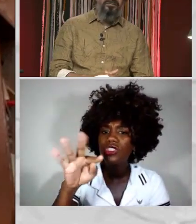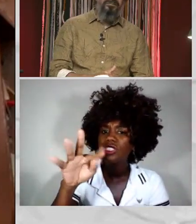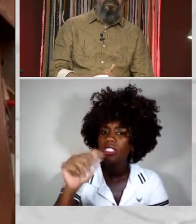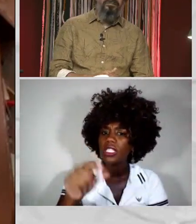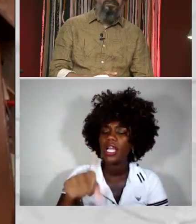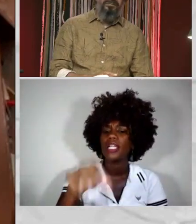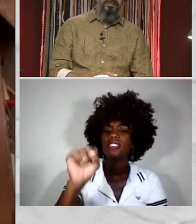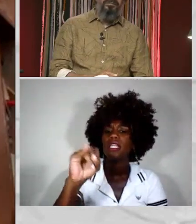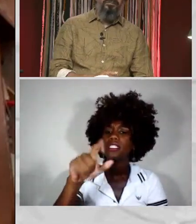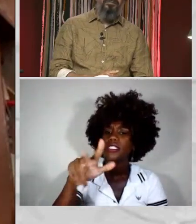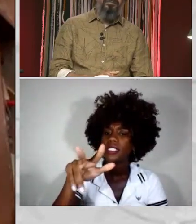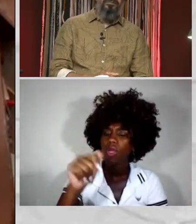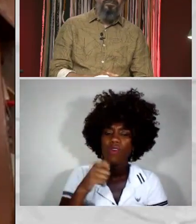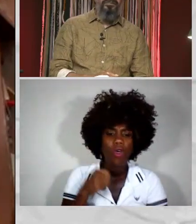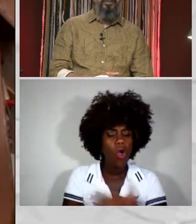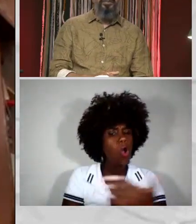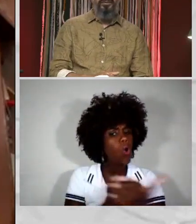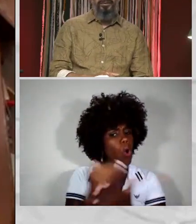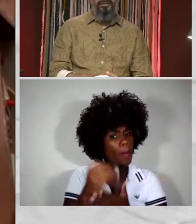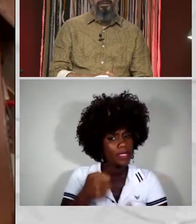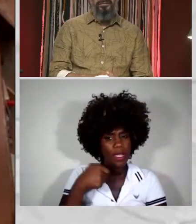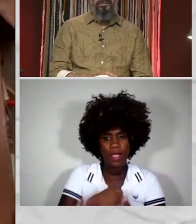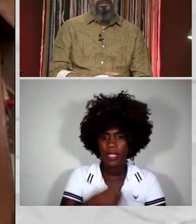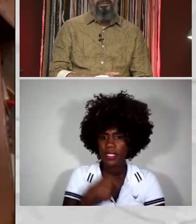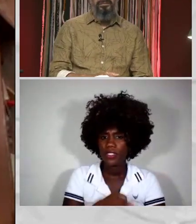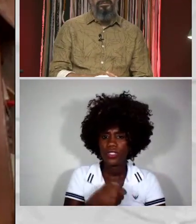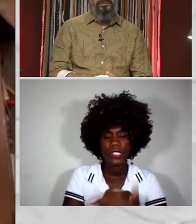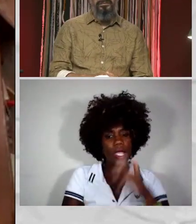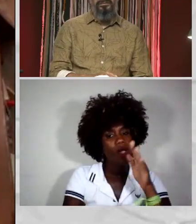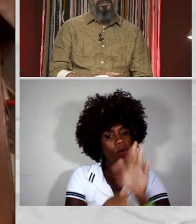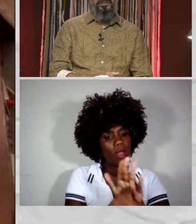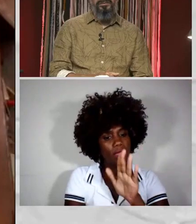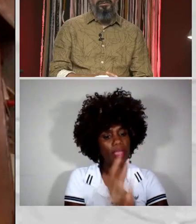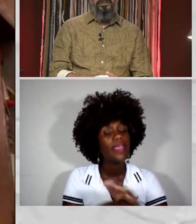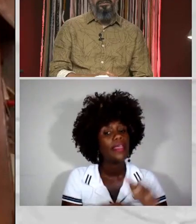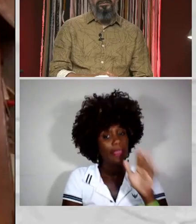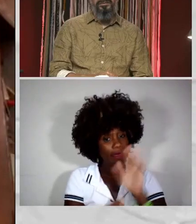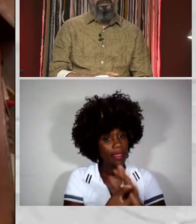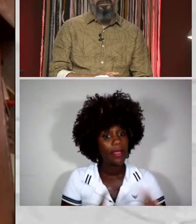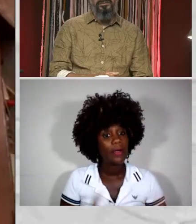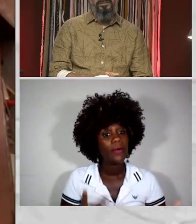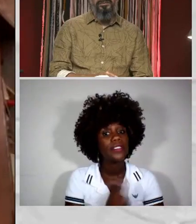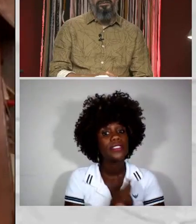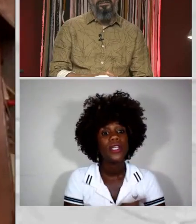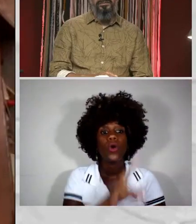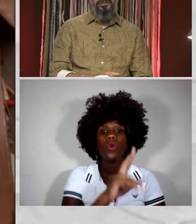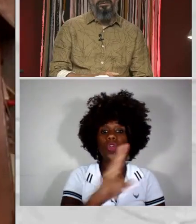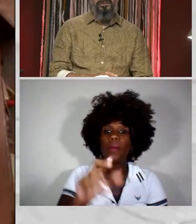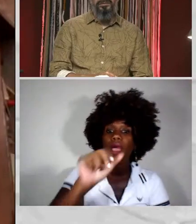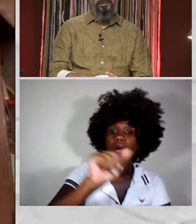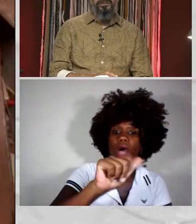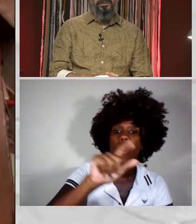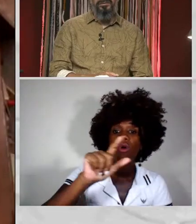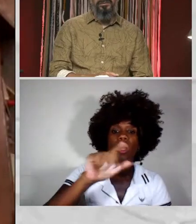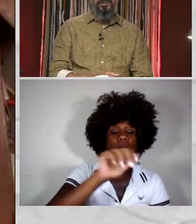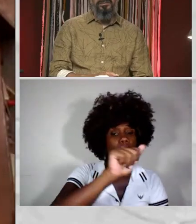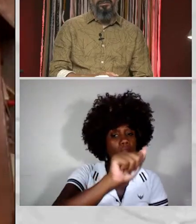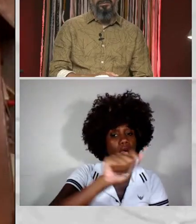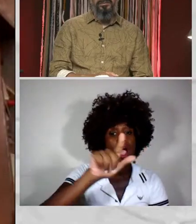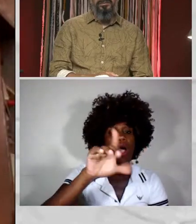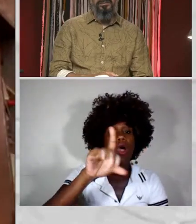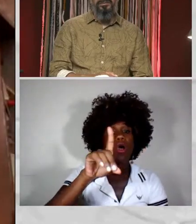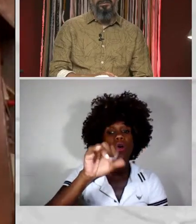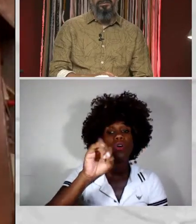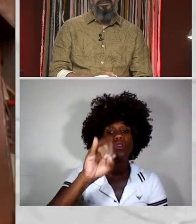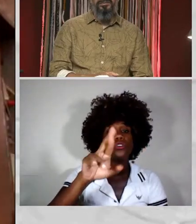que começaram a exigir essa lei, e essa lei aconteceu, chamada Aldir Blanc, Aldir Blanc que